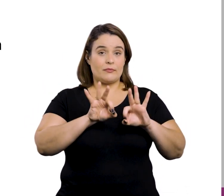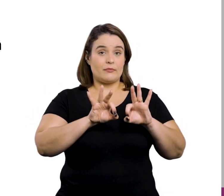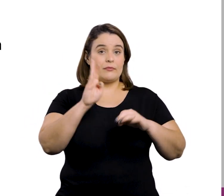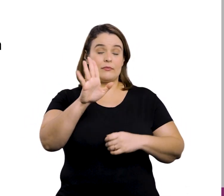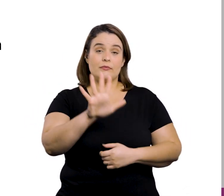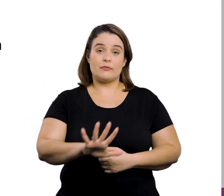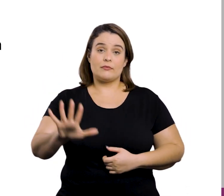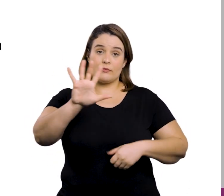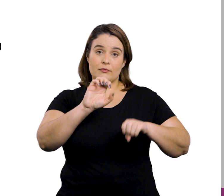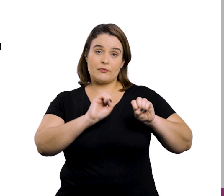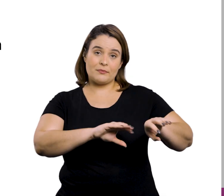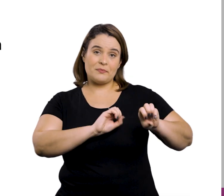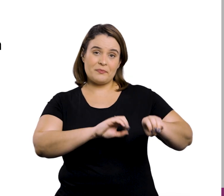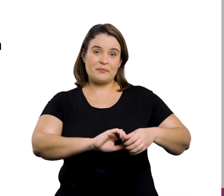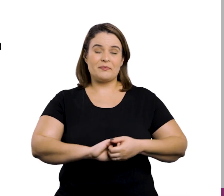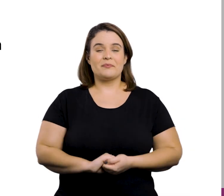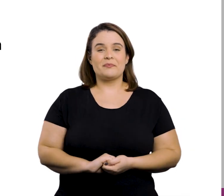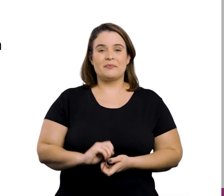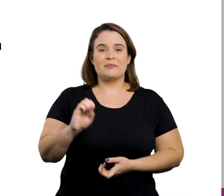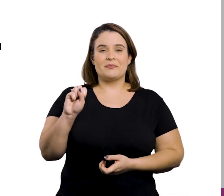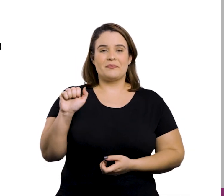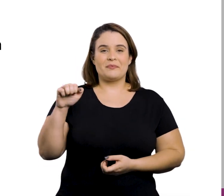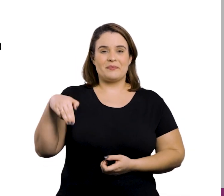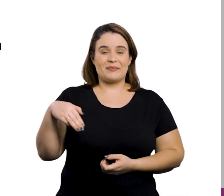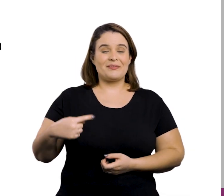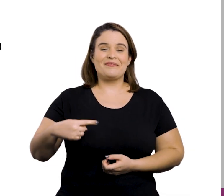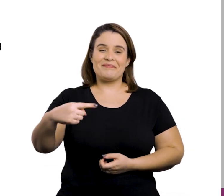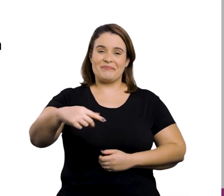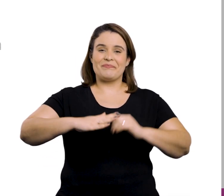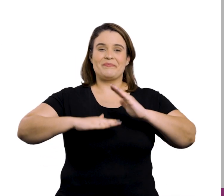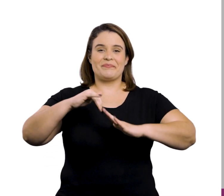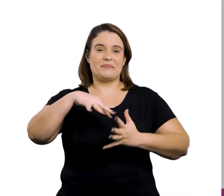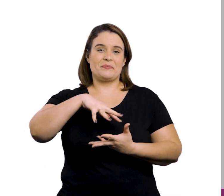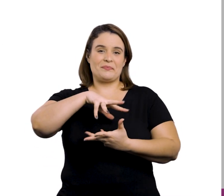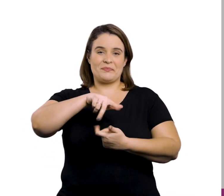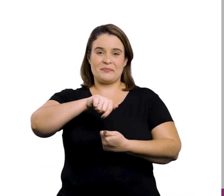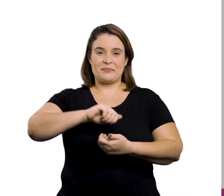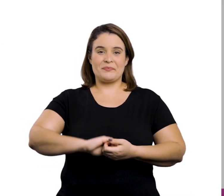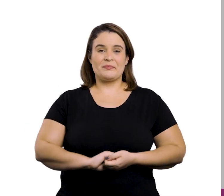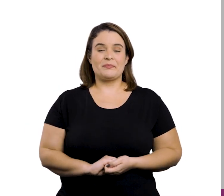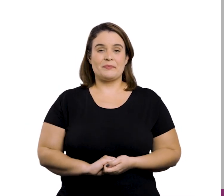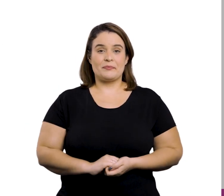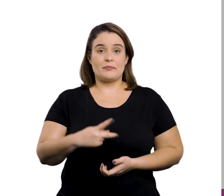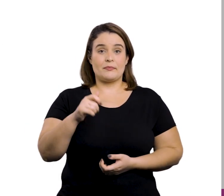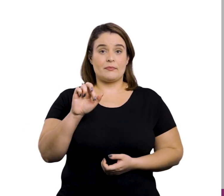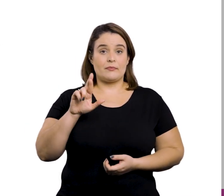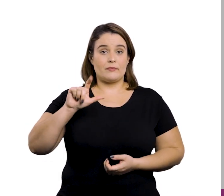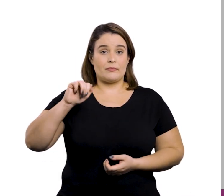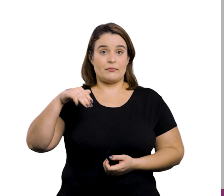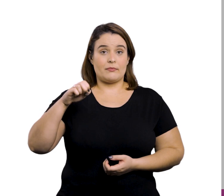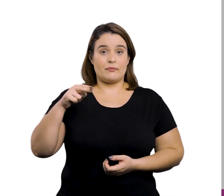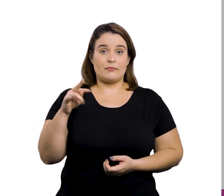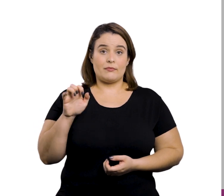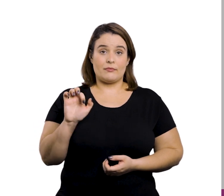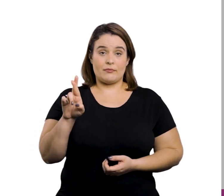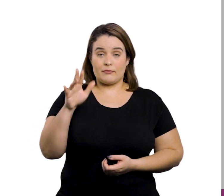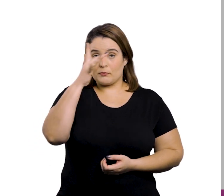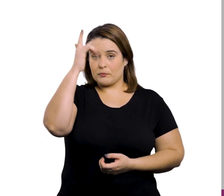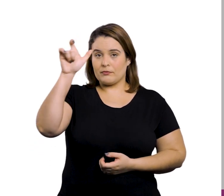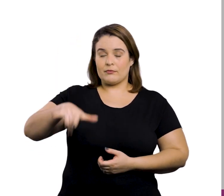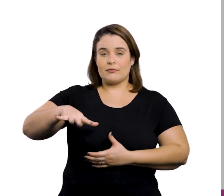Contínua. PNE – Plano Nacional de Educação. SAM – Semana de Ação Mundial.